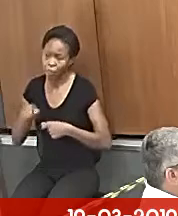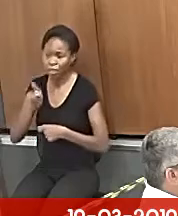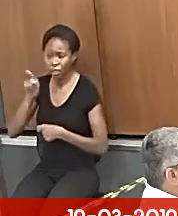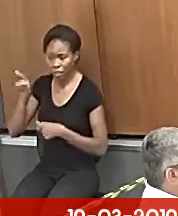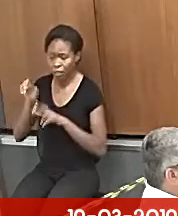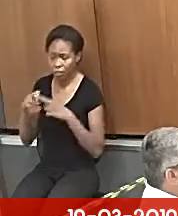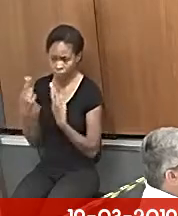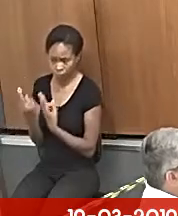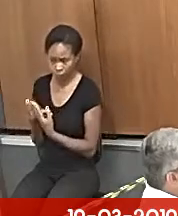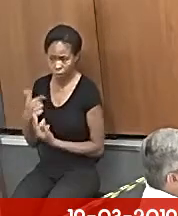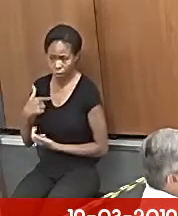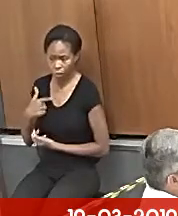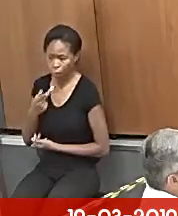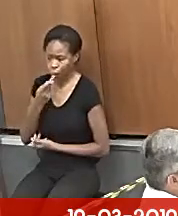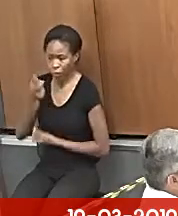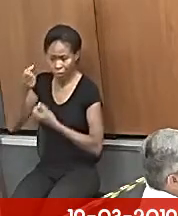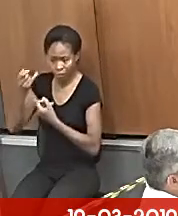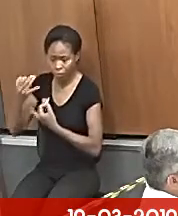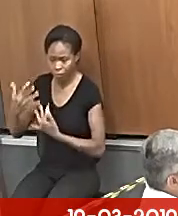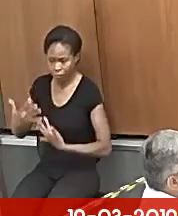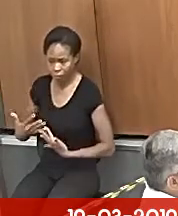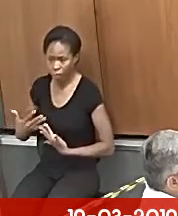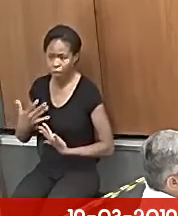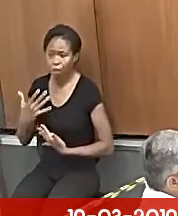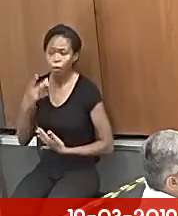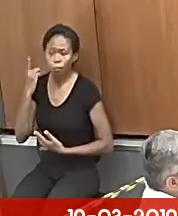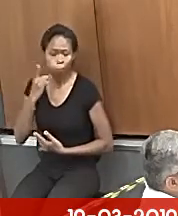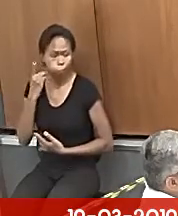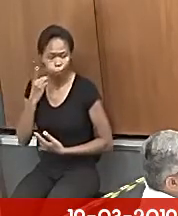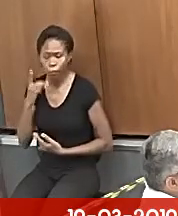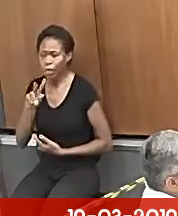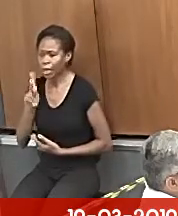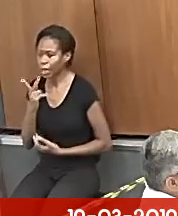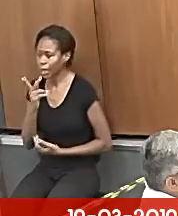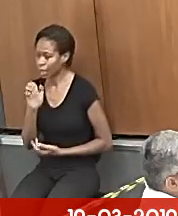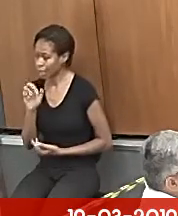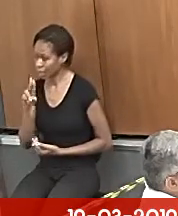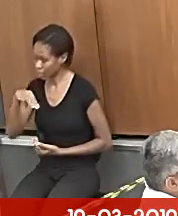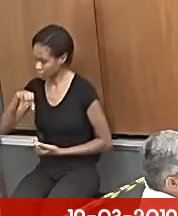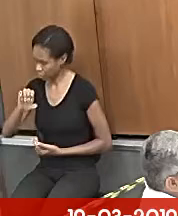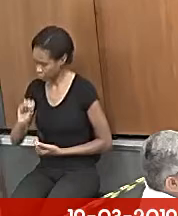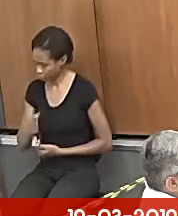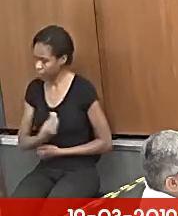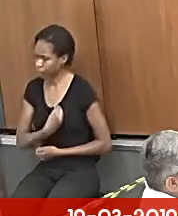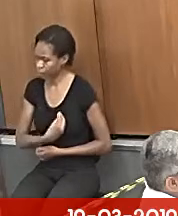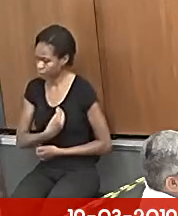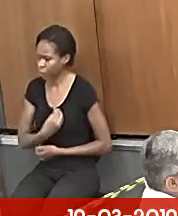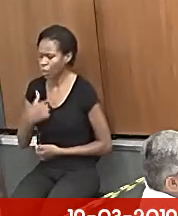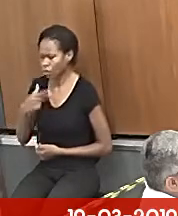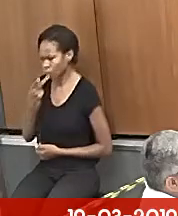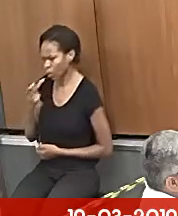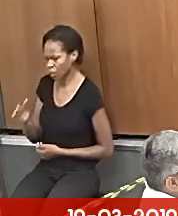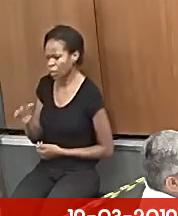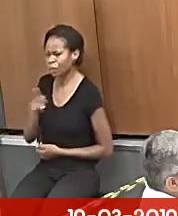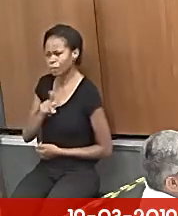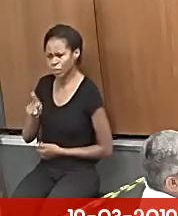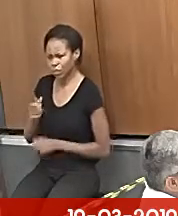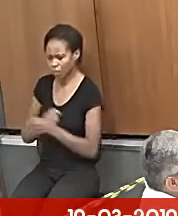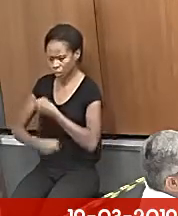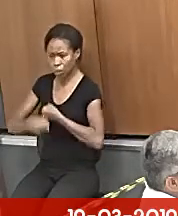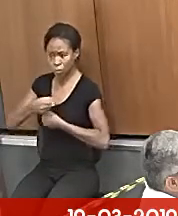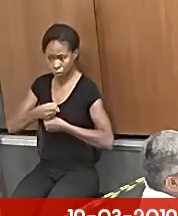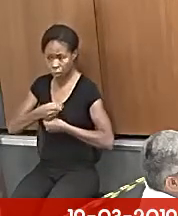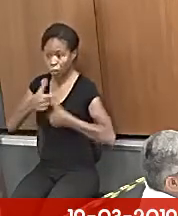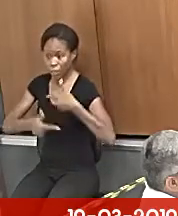eu acho que o presidente do deputado estava presente eu disse presidente no ano passado os trabalhos dessa comissão